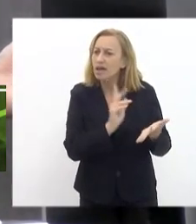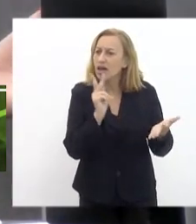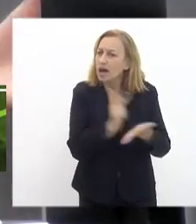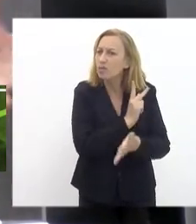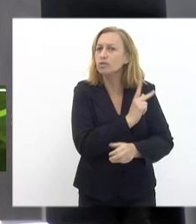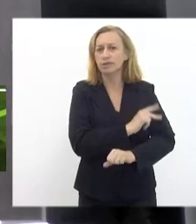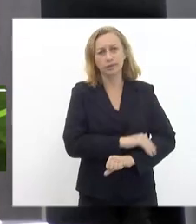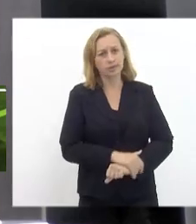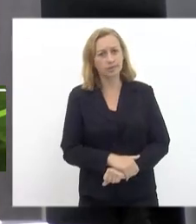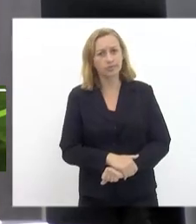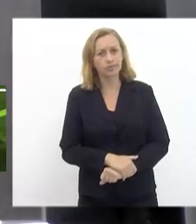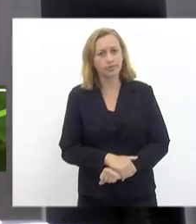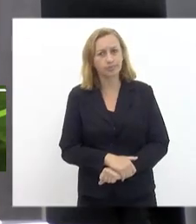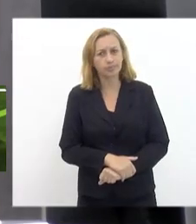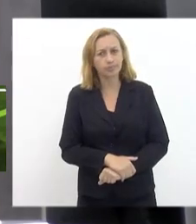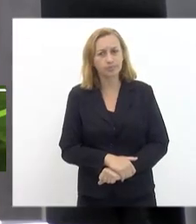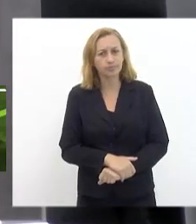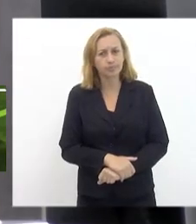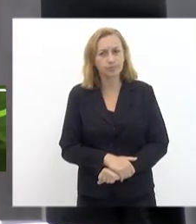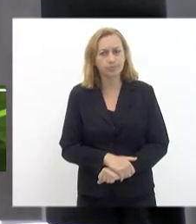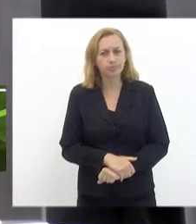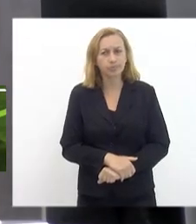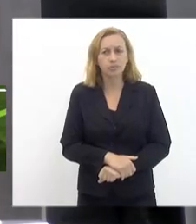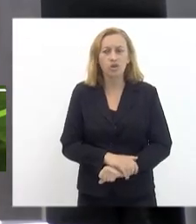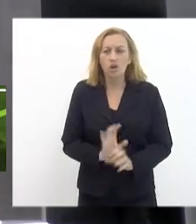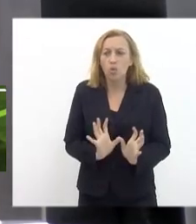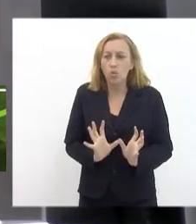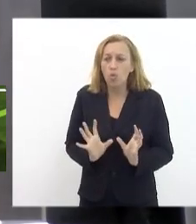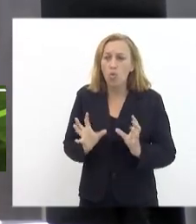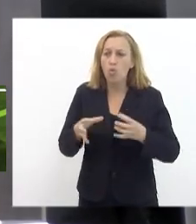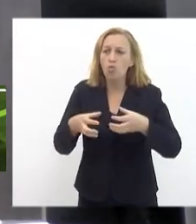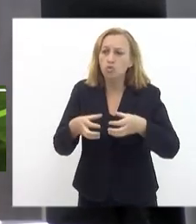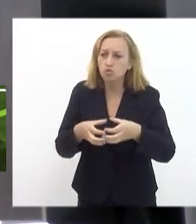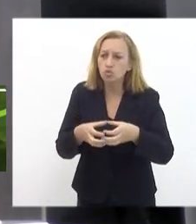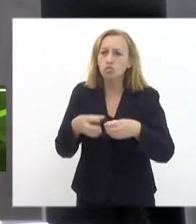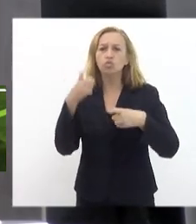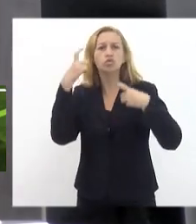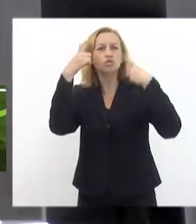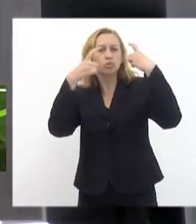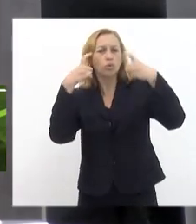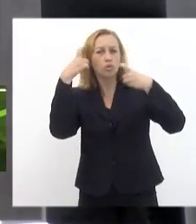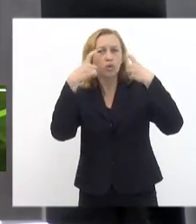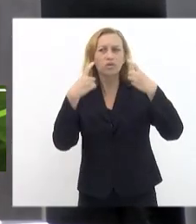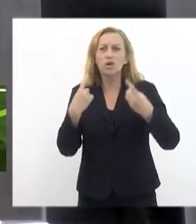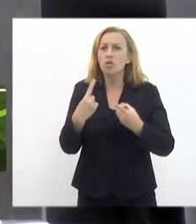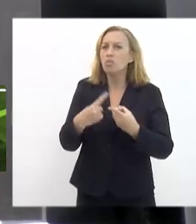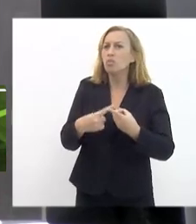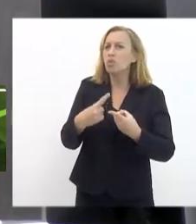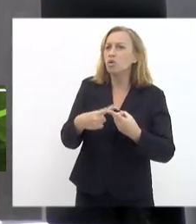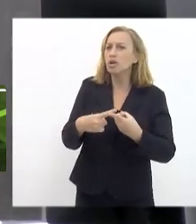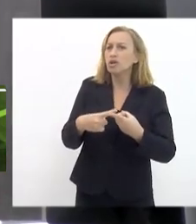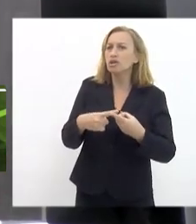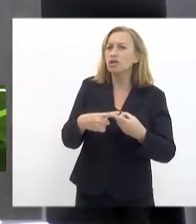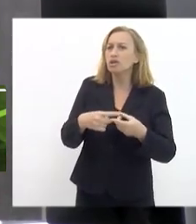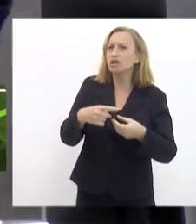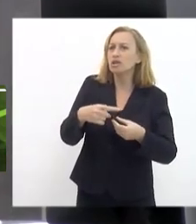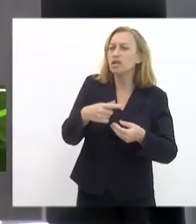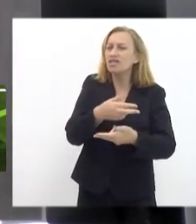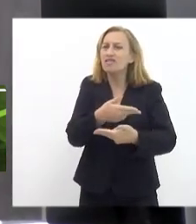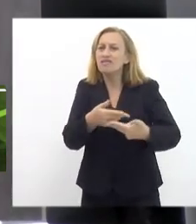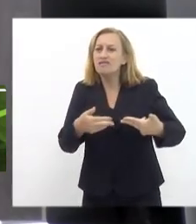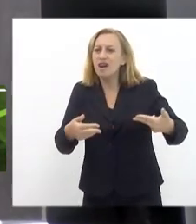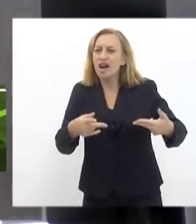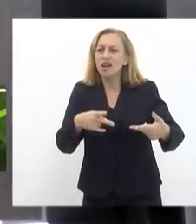realize fazer é um conjunto de preocupações e envolve várias